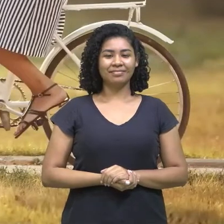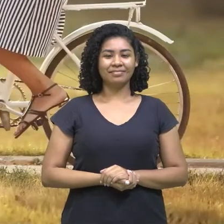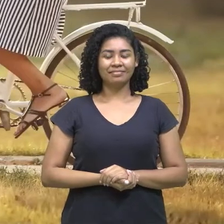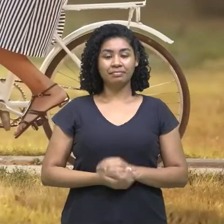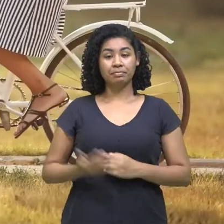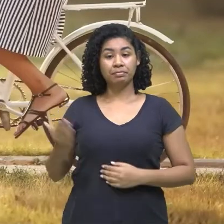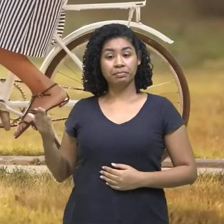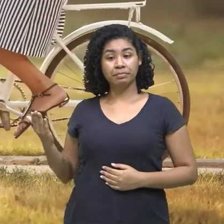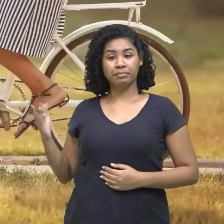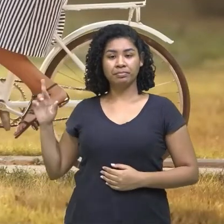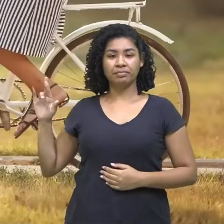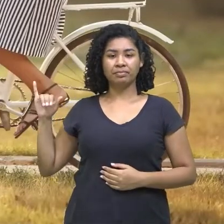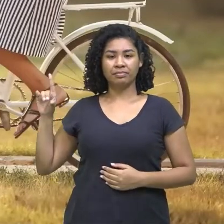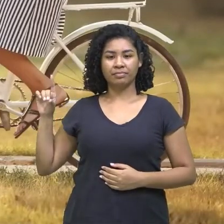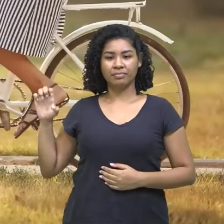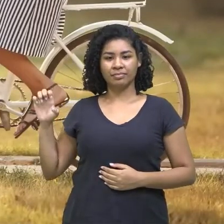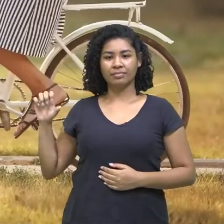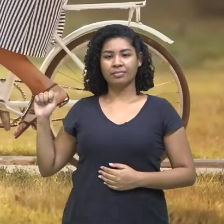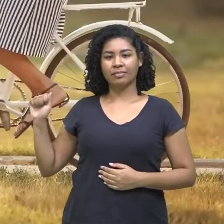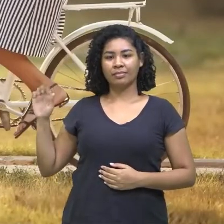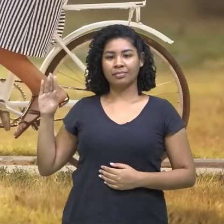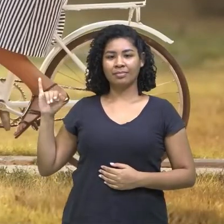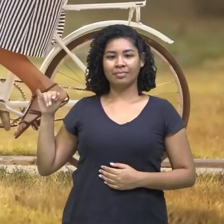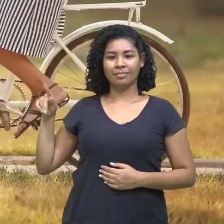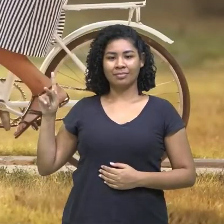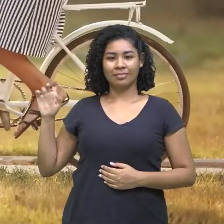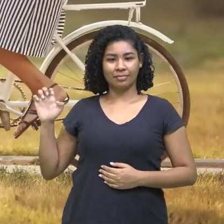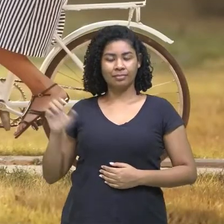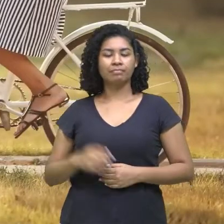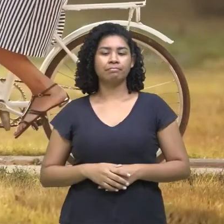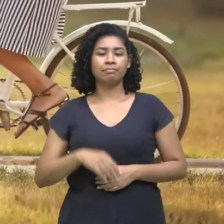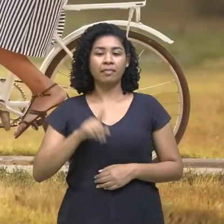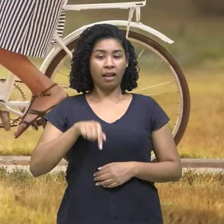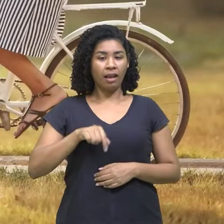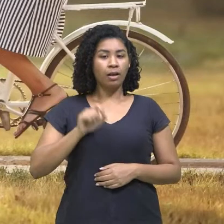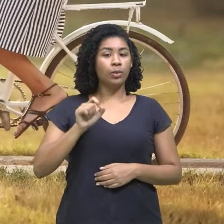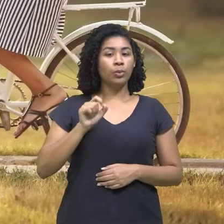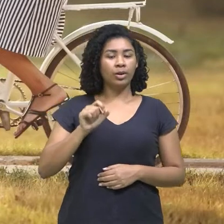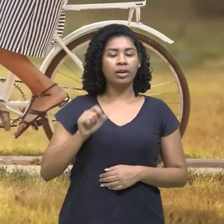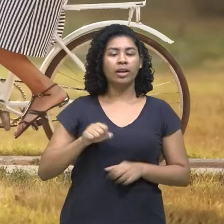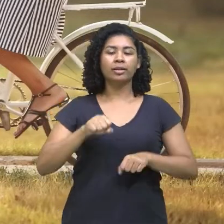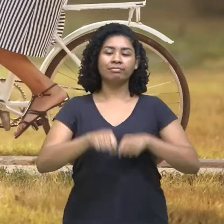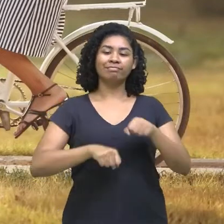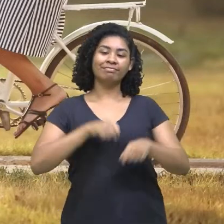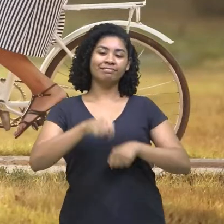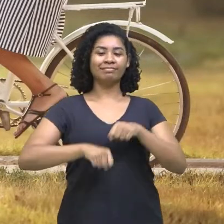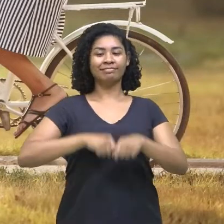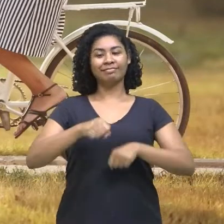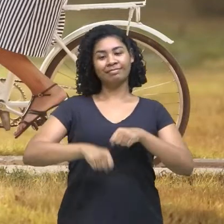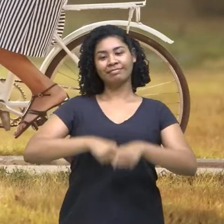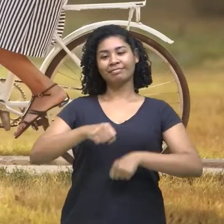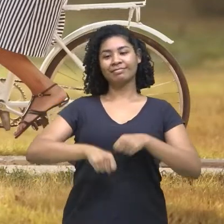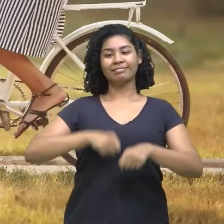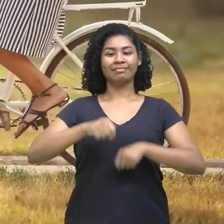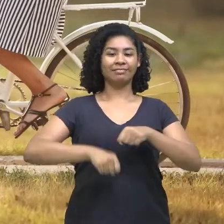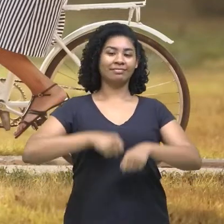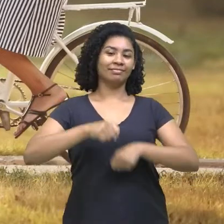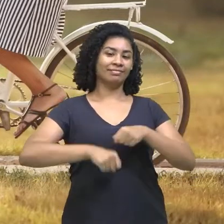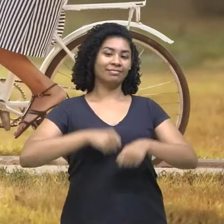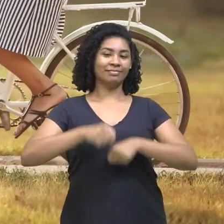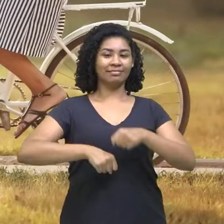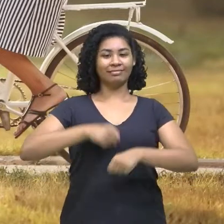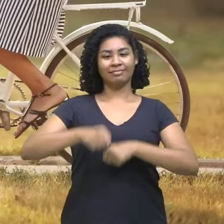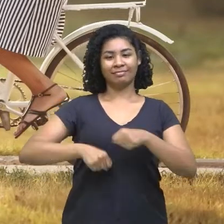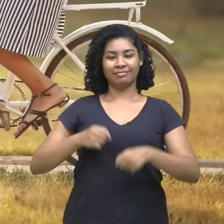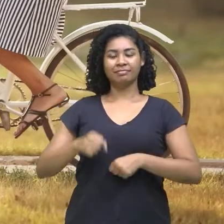Ride a bike, ride a bike. Então, dirigir, né, ou andar de bicicleta. No caso, a palavra ride é dirigir.